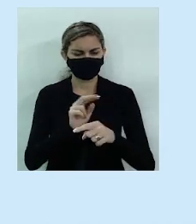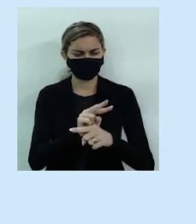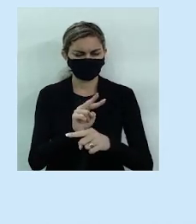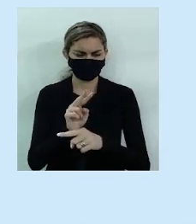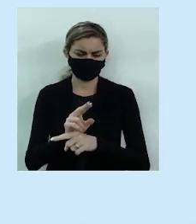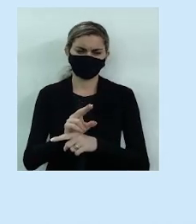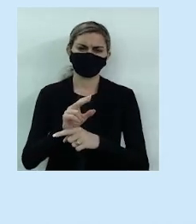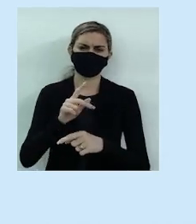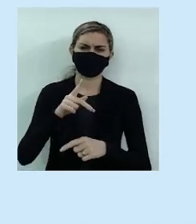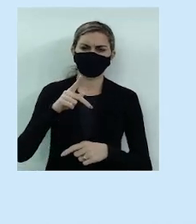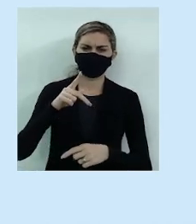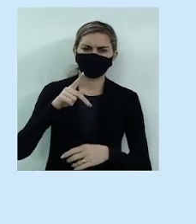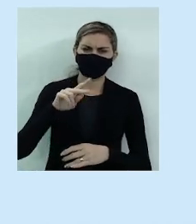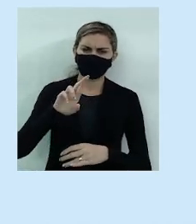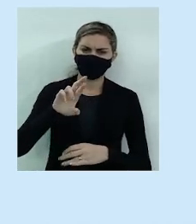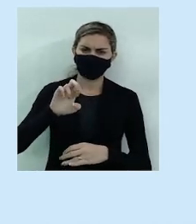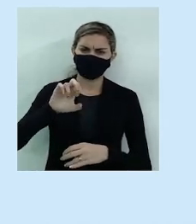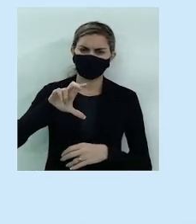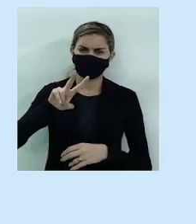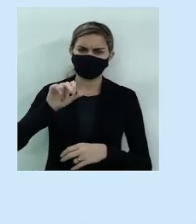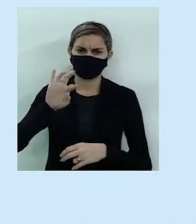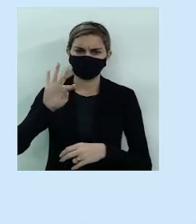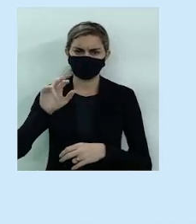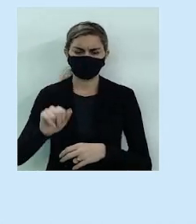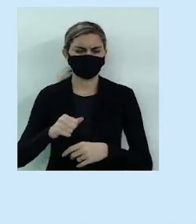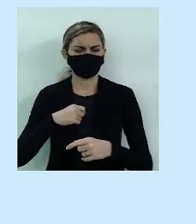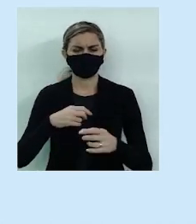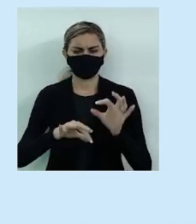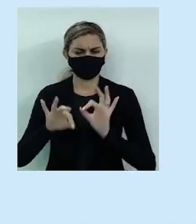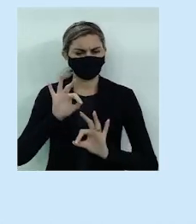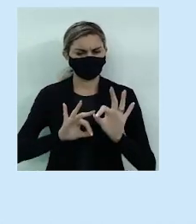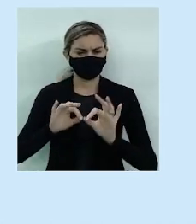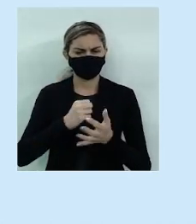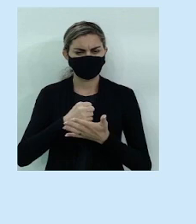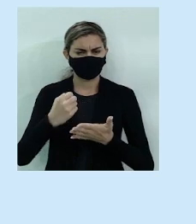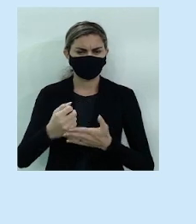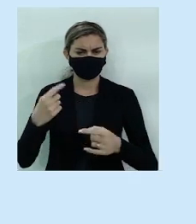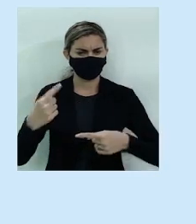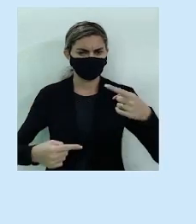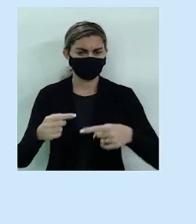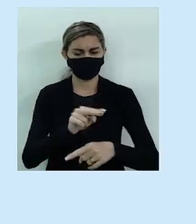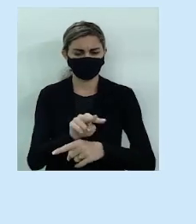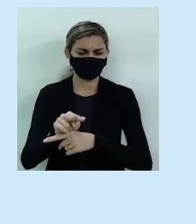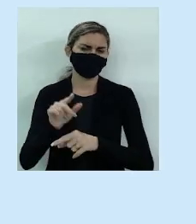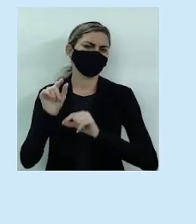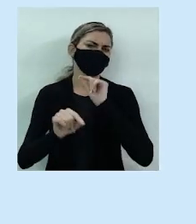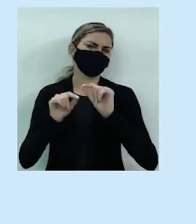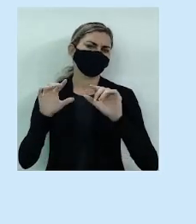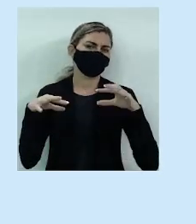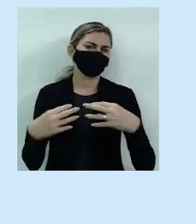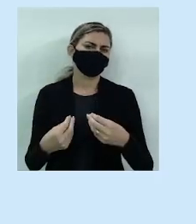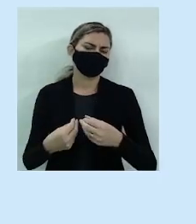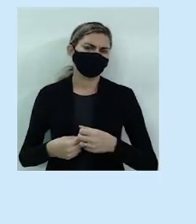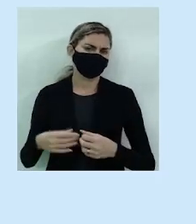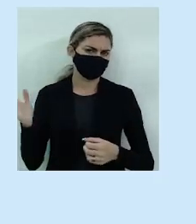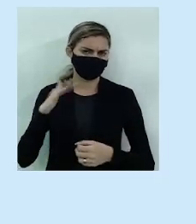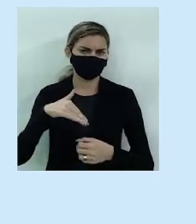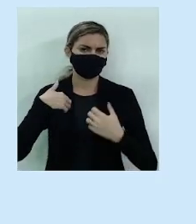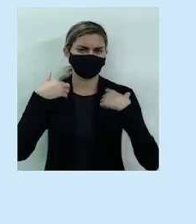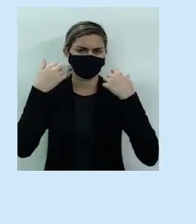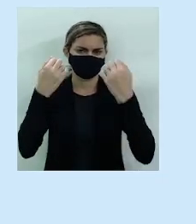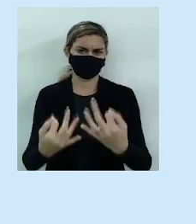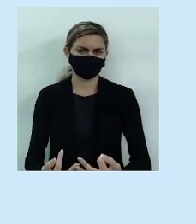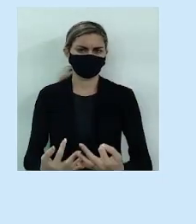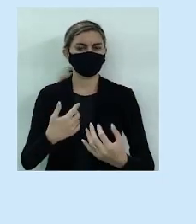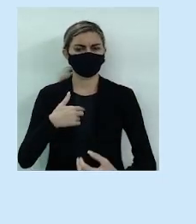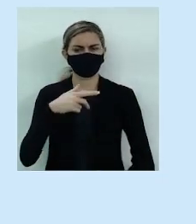conservação preventiva, restauração de documentos, política de preservação. O que será tudo isso? Vem comigo que eu te